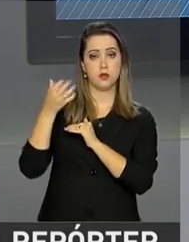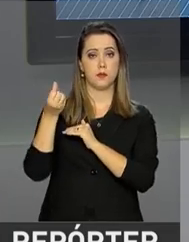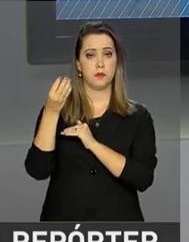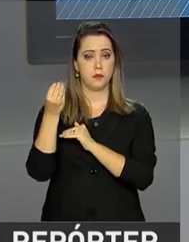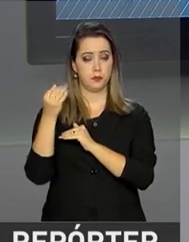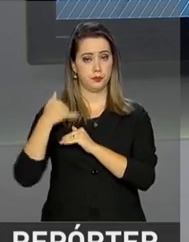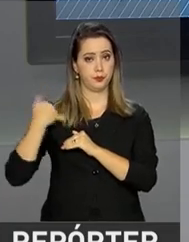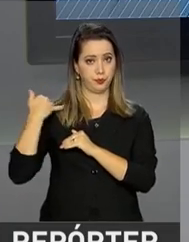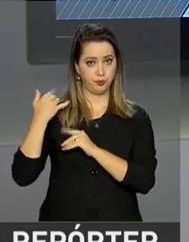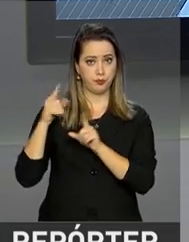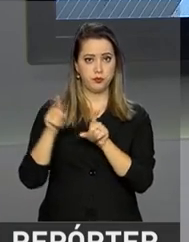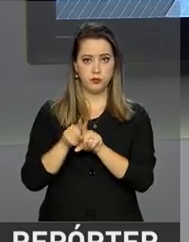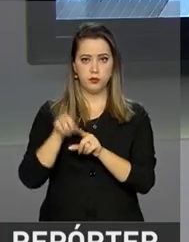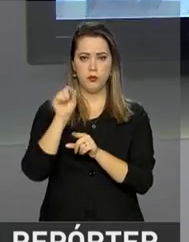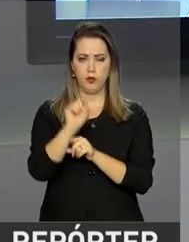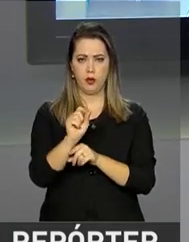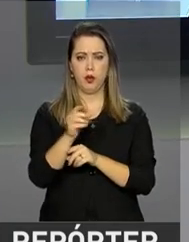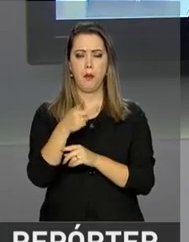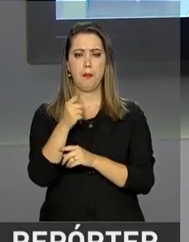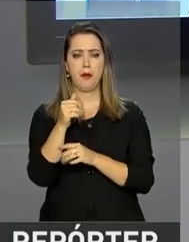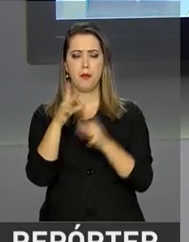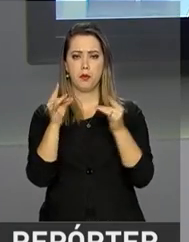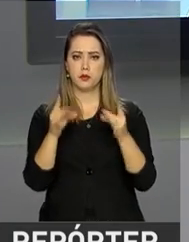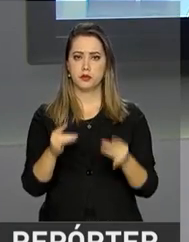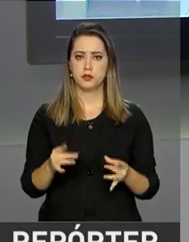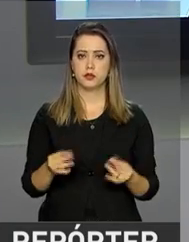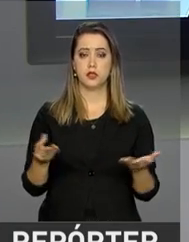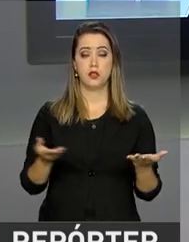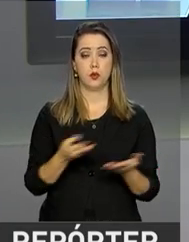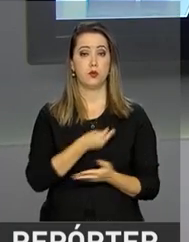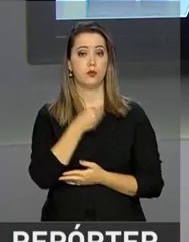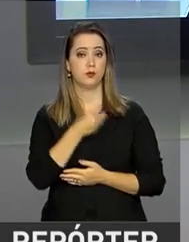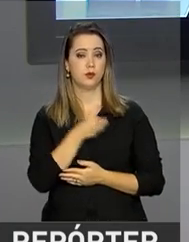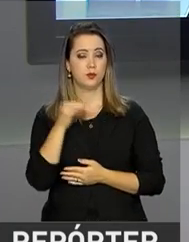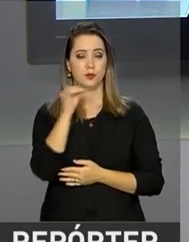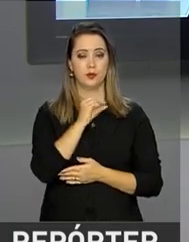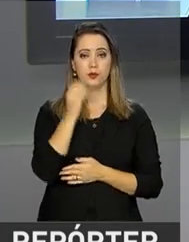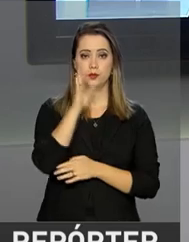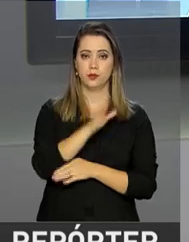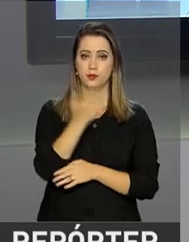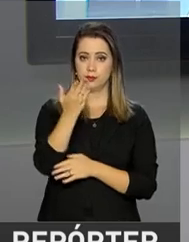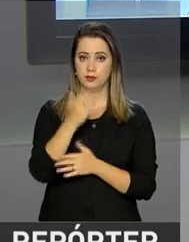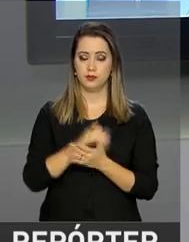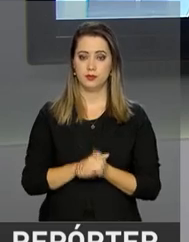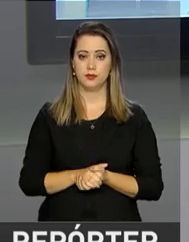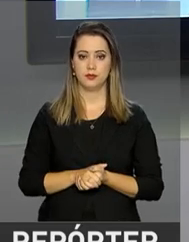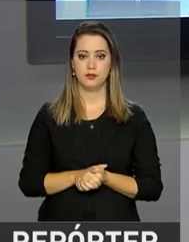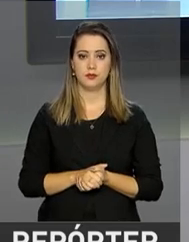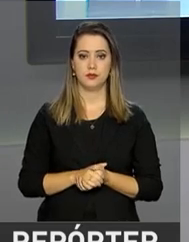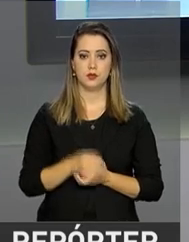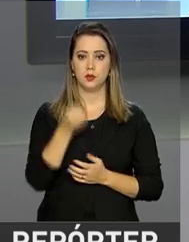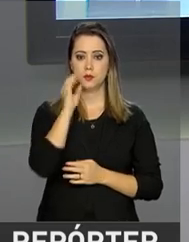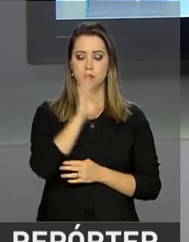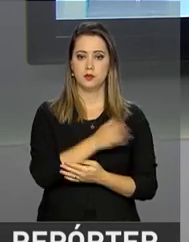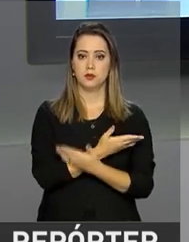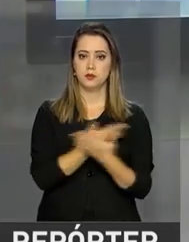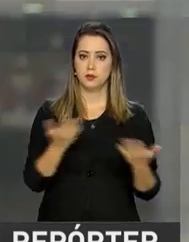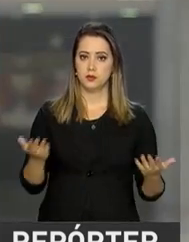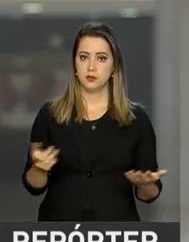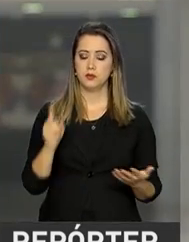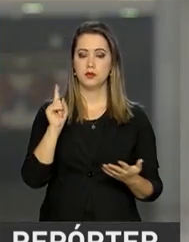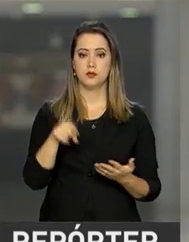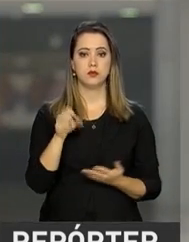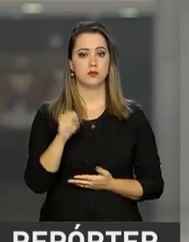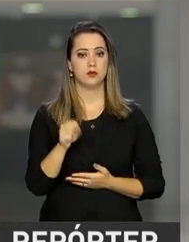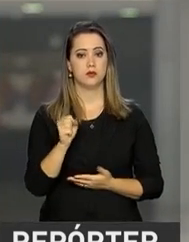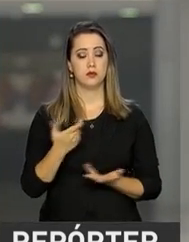idade o repórter pablo um dia inteiro os detalhes pra gente ao vivo ou a pablo boa tarde boa tarde roberto boa tarde a todos